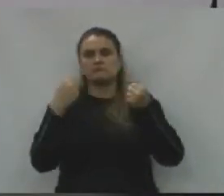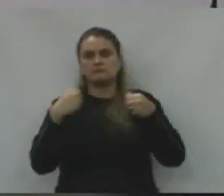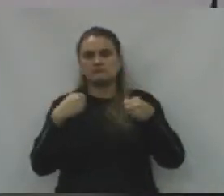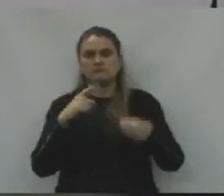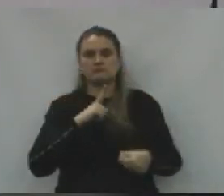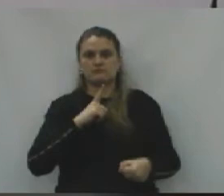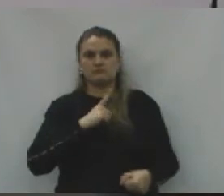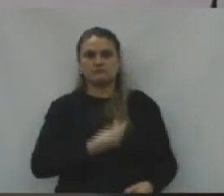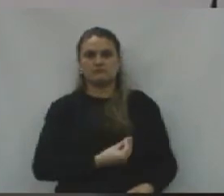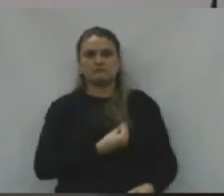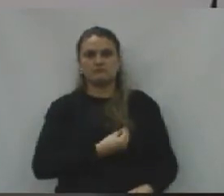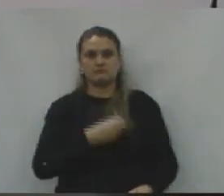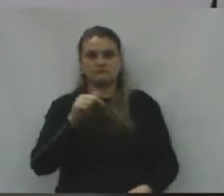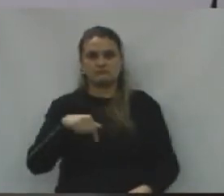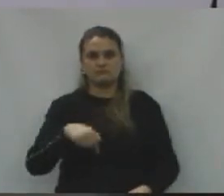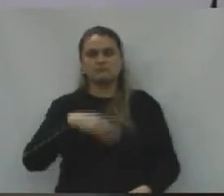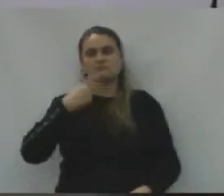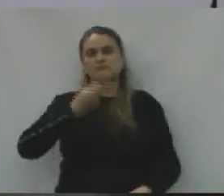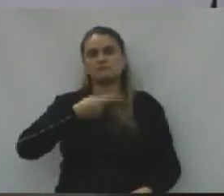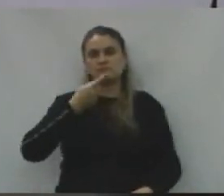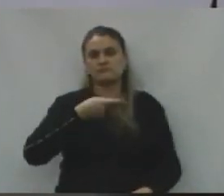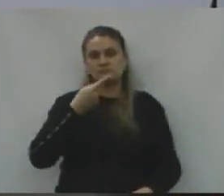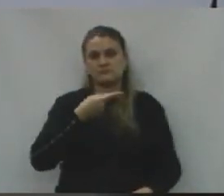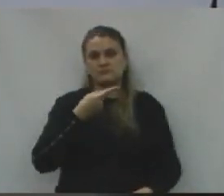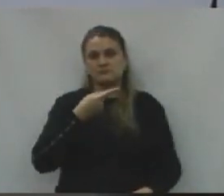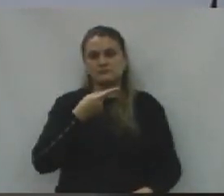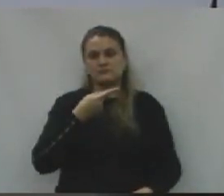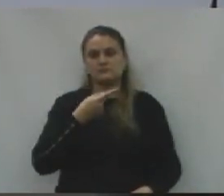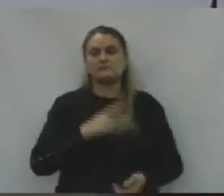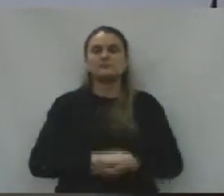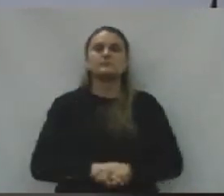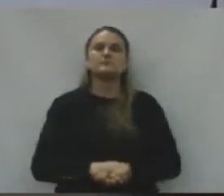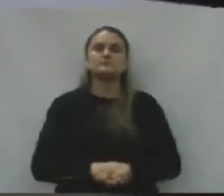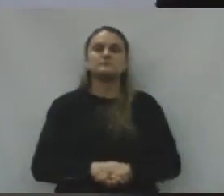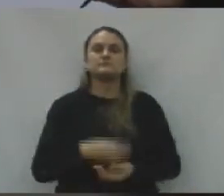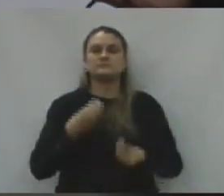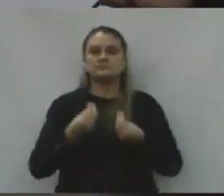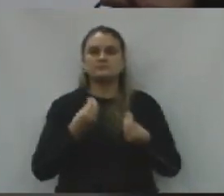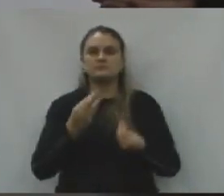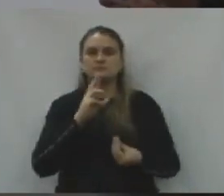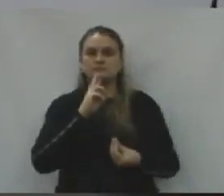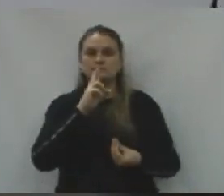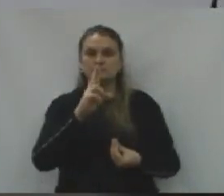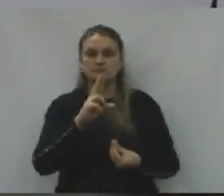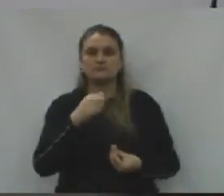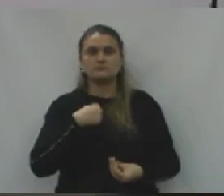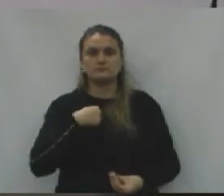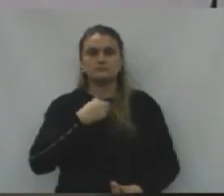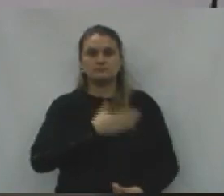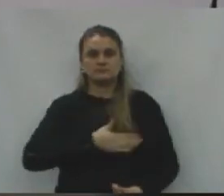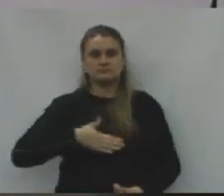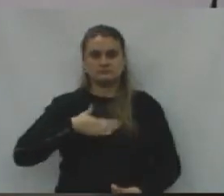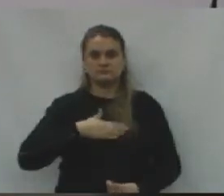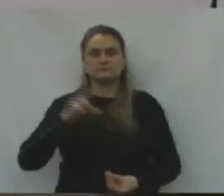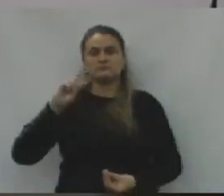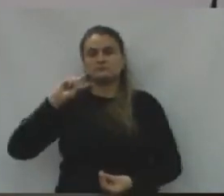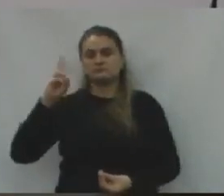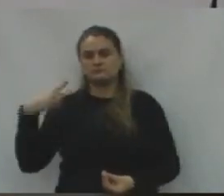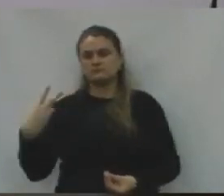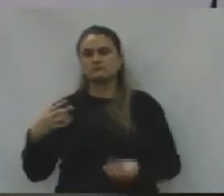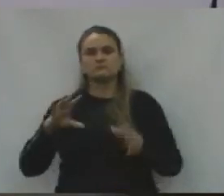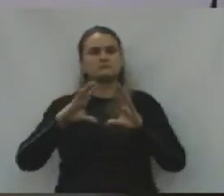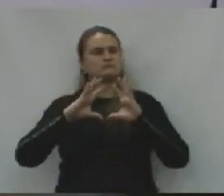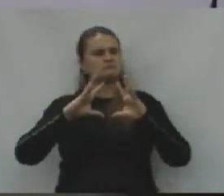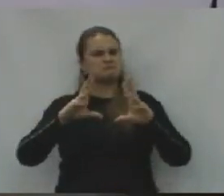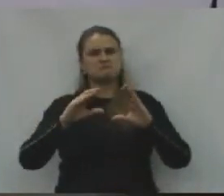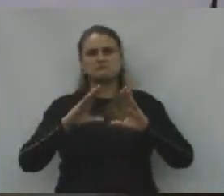inclusive, estar aqui fazendo isso como resposta. Eu gostaria que os vereadores e